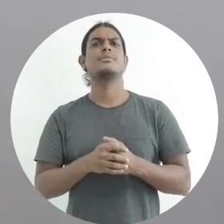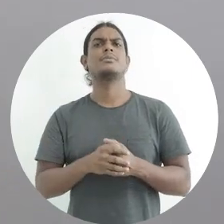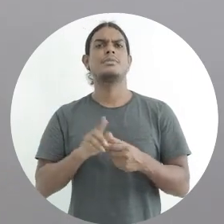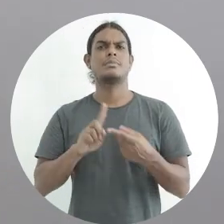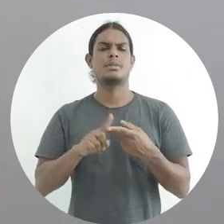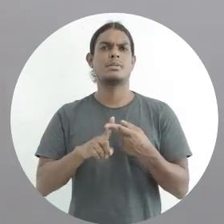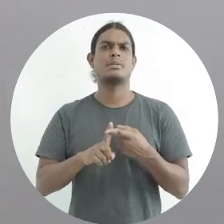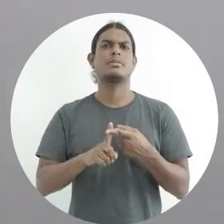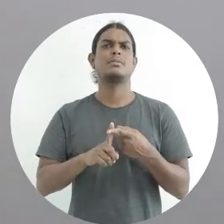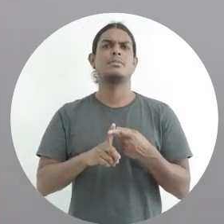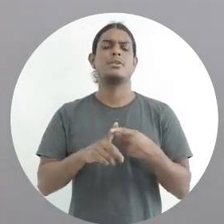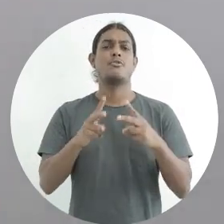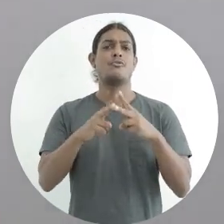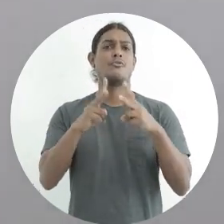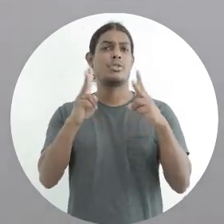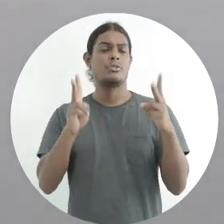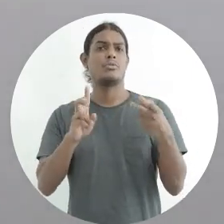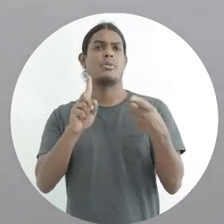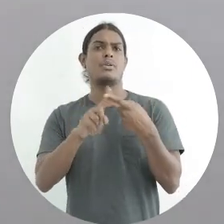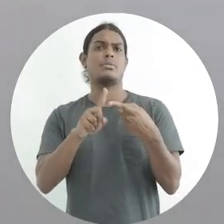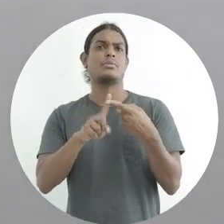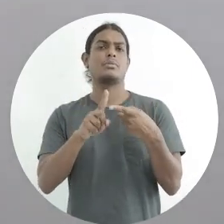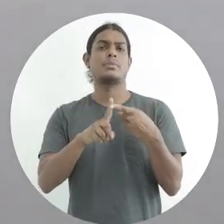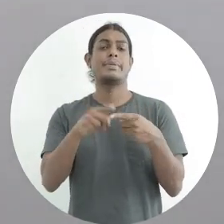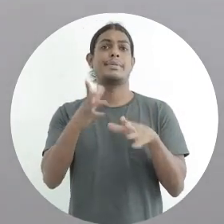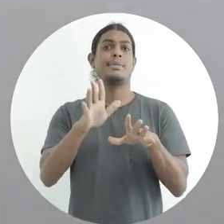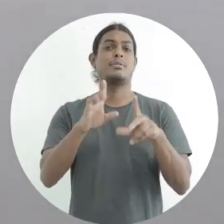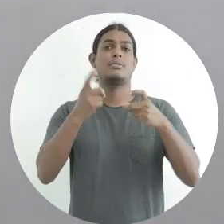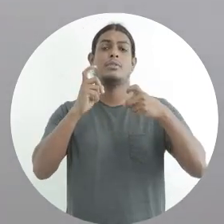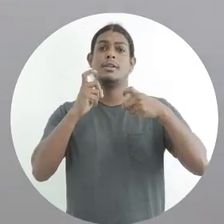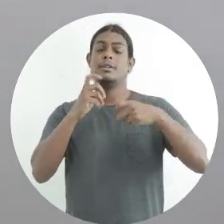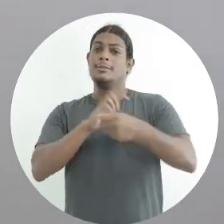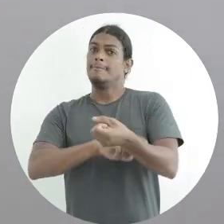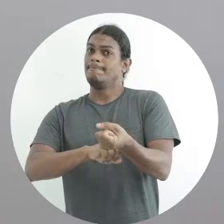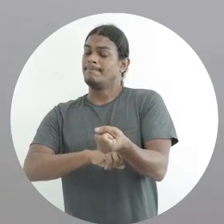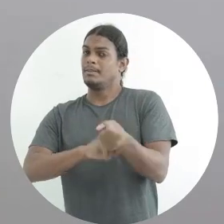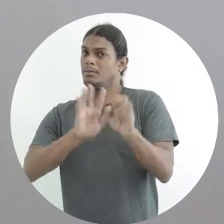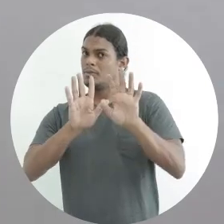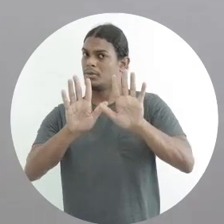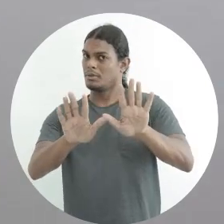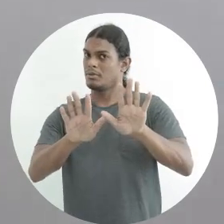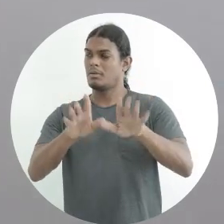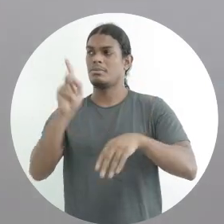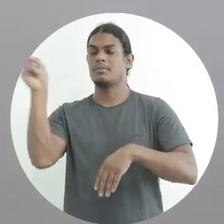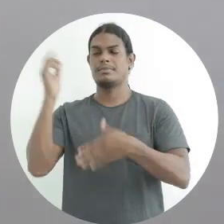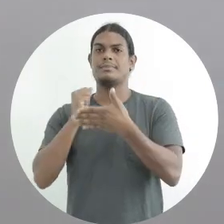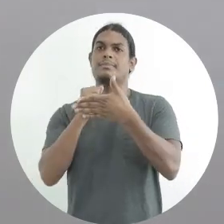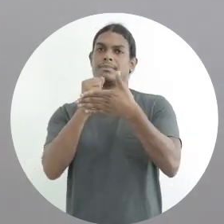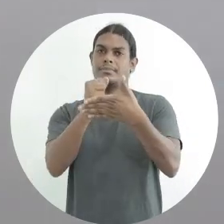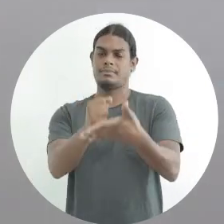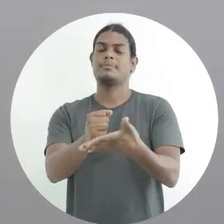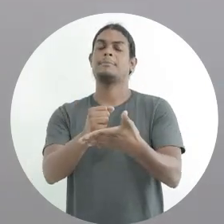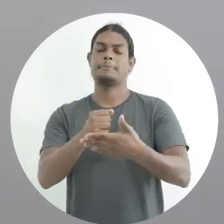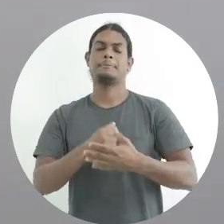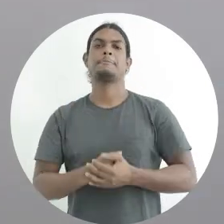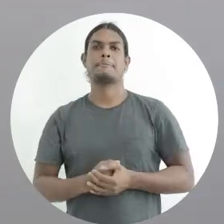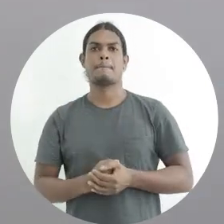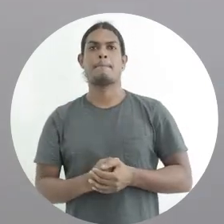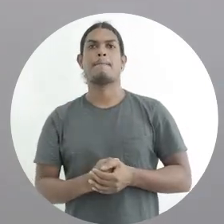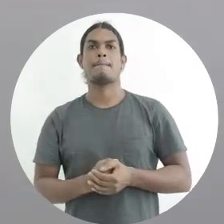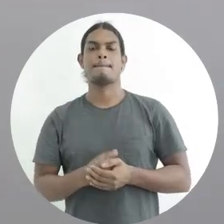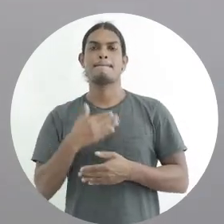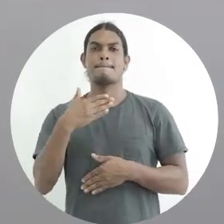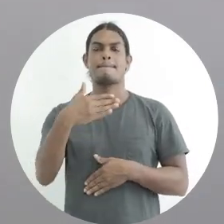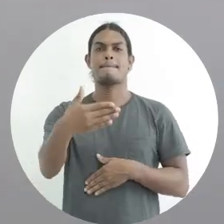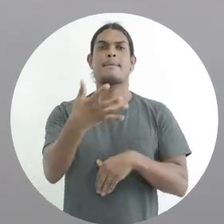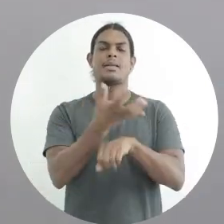à distância, e não se desesperem, estou aqui para o que deve e vamos passar para a